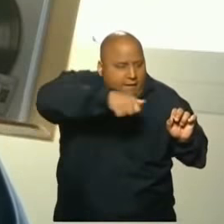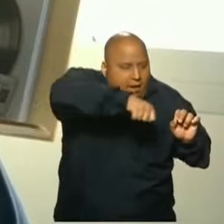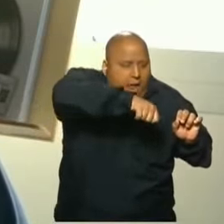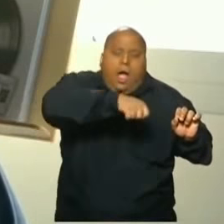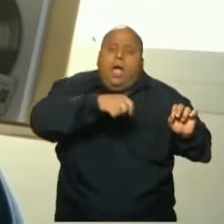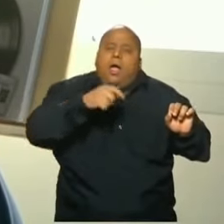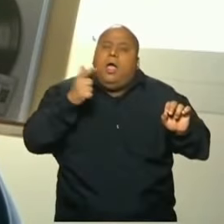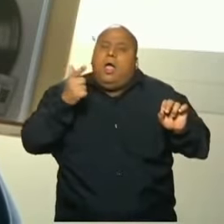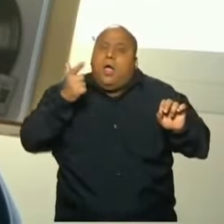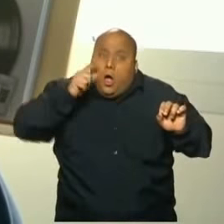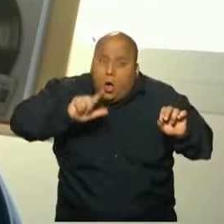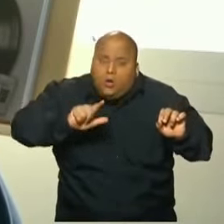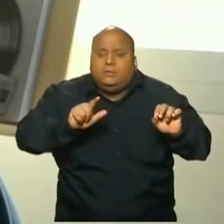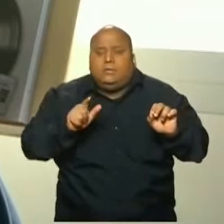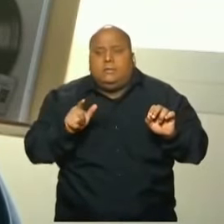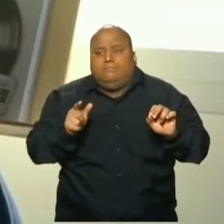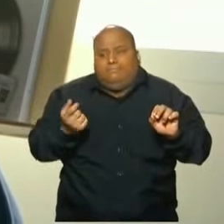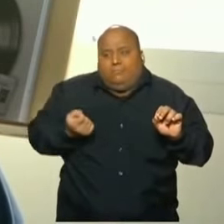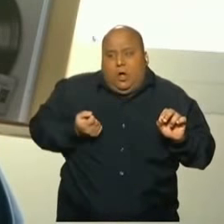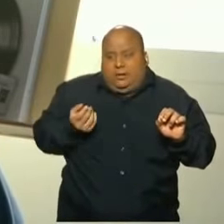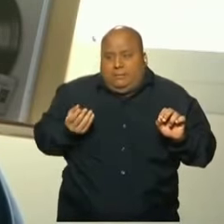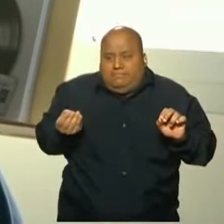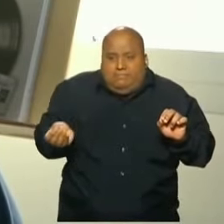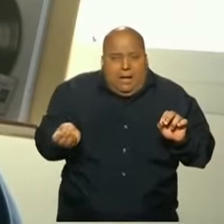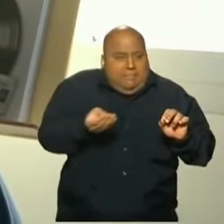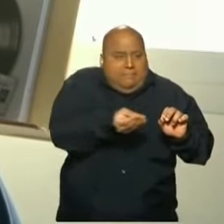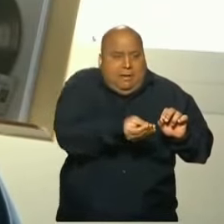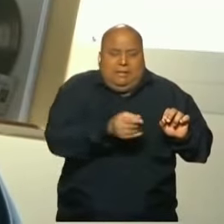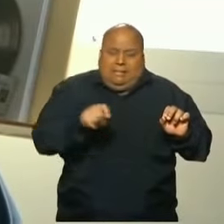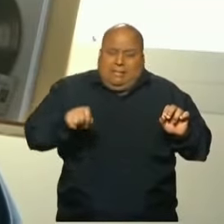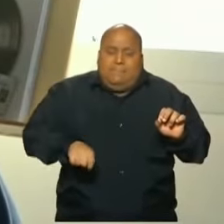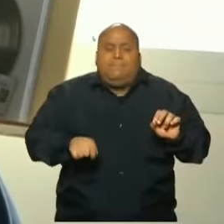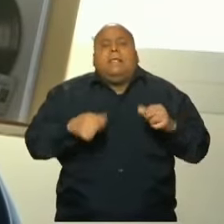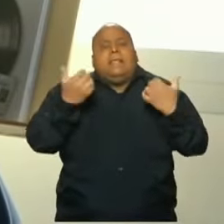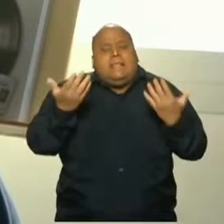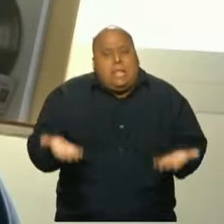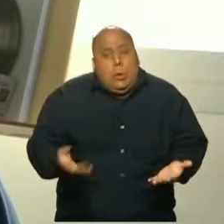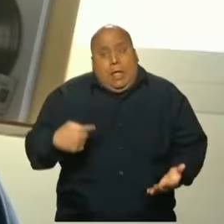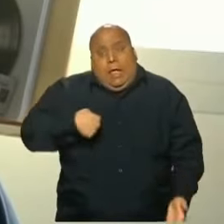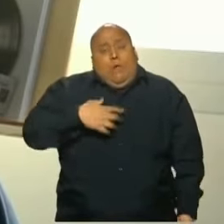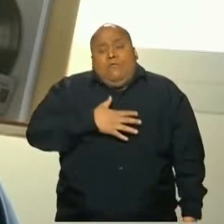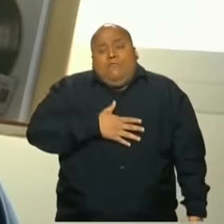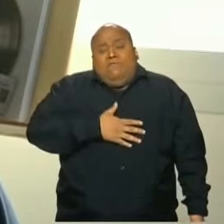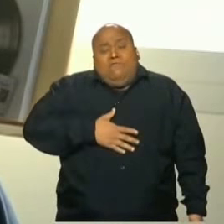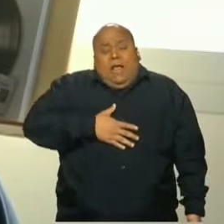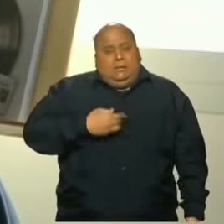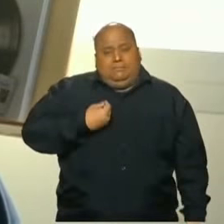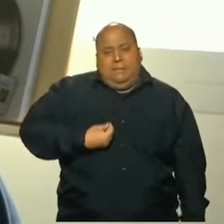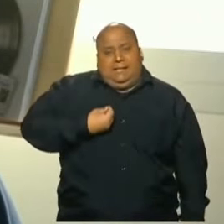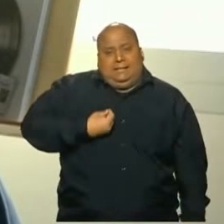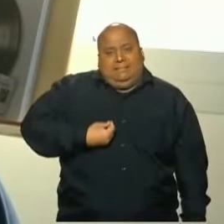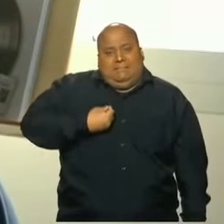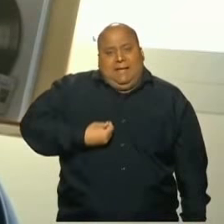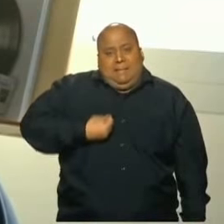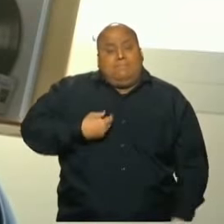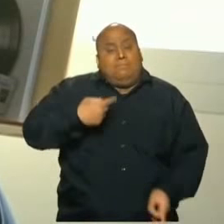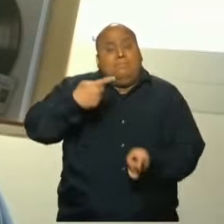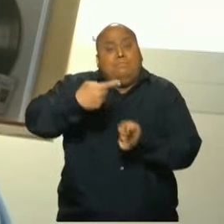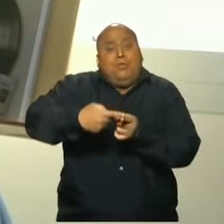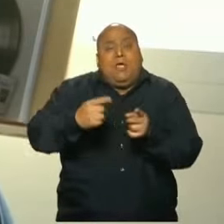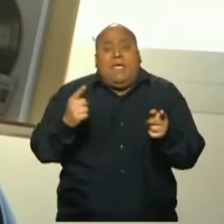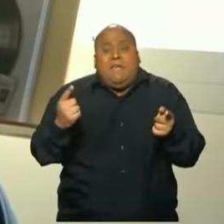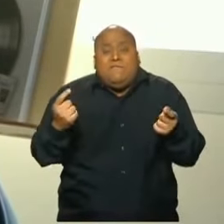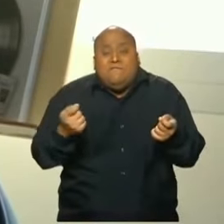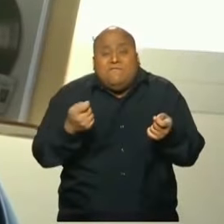conseguinte também da composição. E mais uma vez digo que fiquei muito honrado em participar, porque os